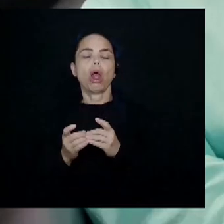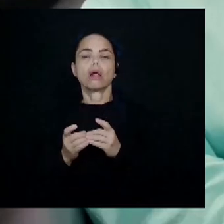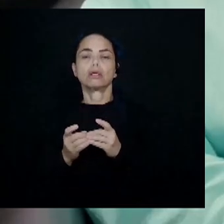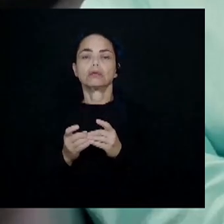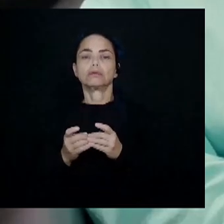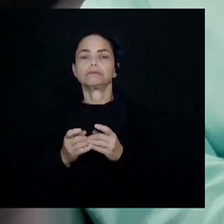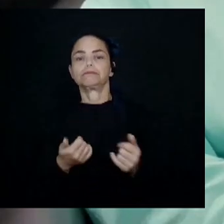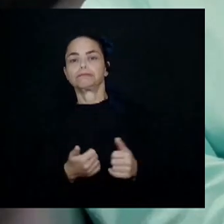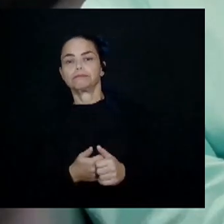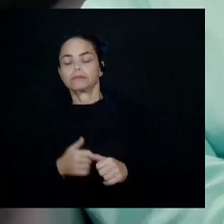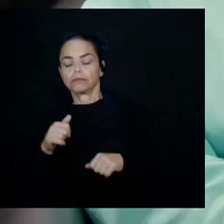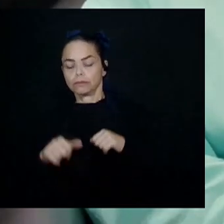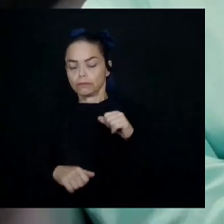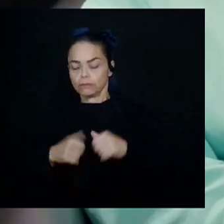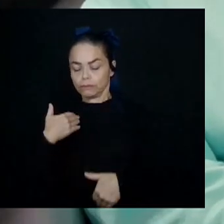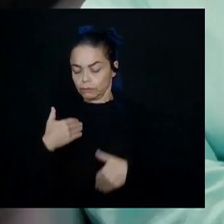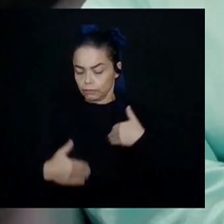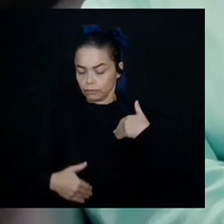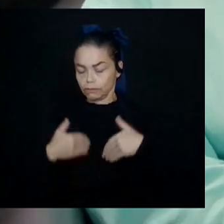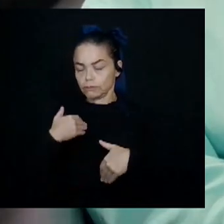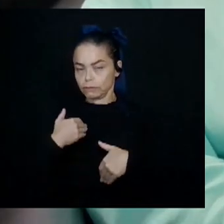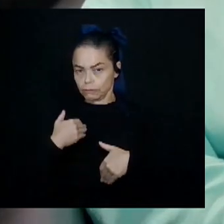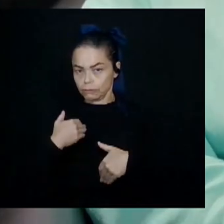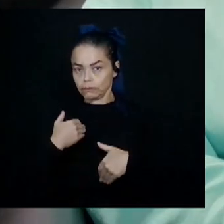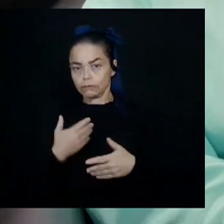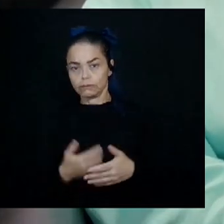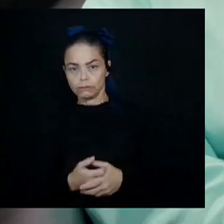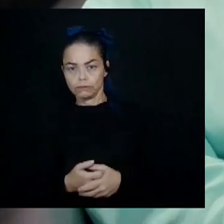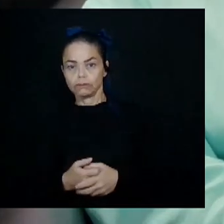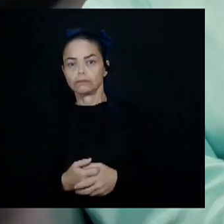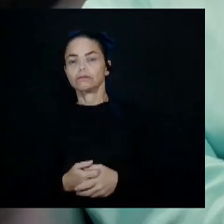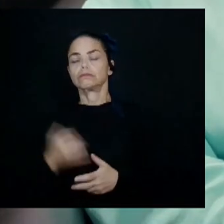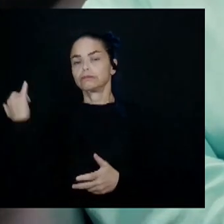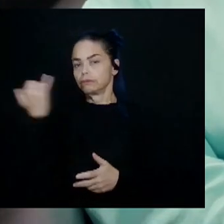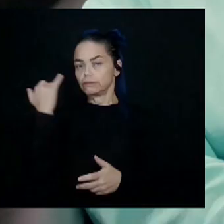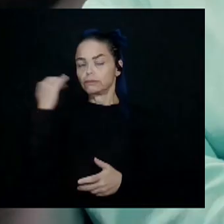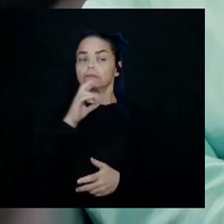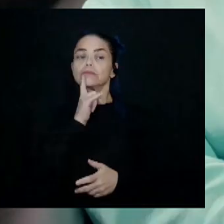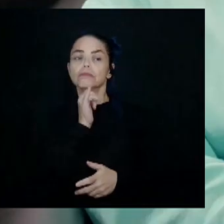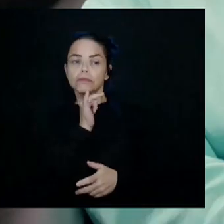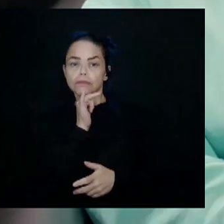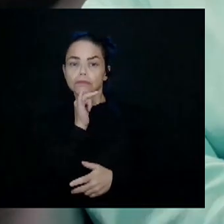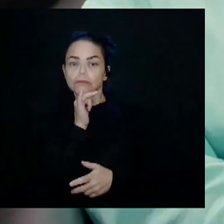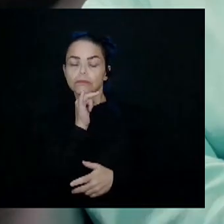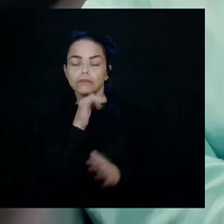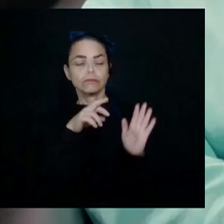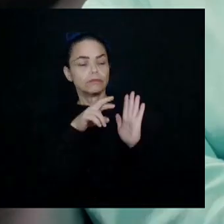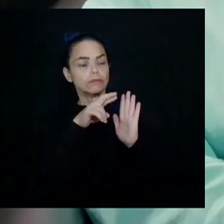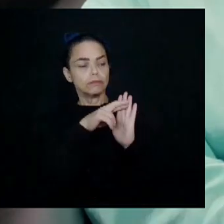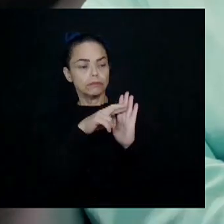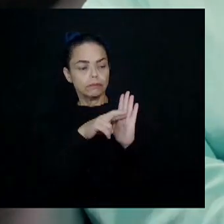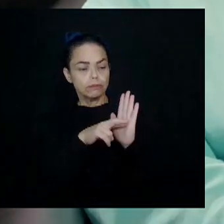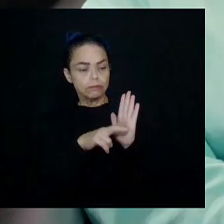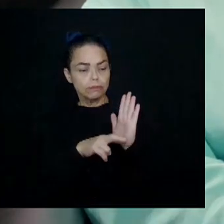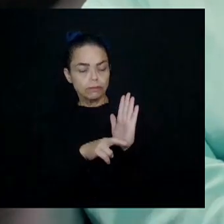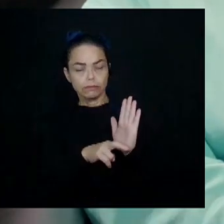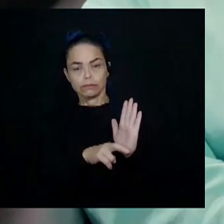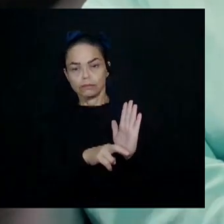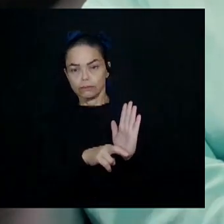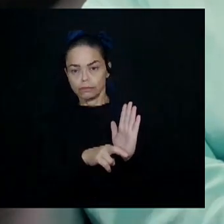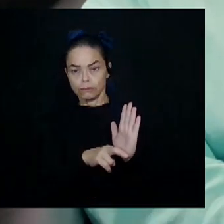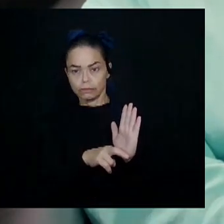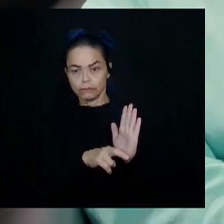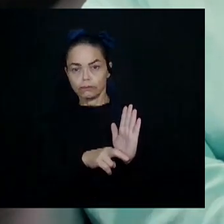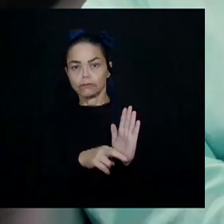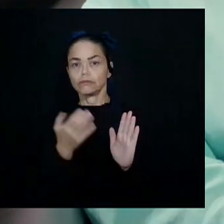É importante que esses pais tenham uma regra na